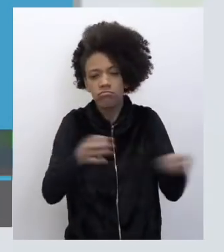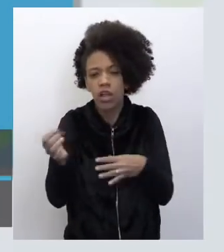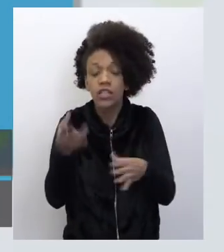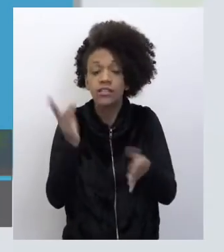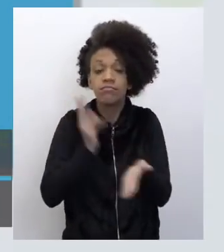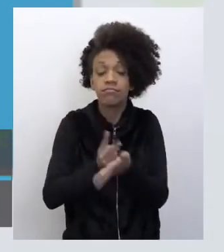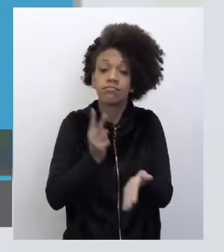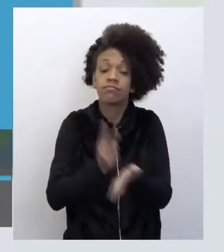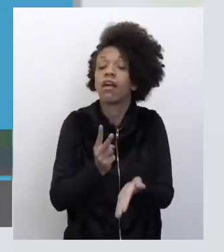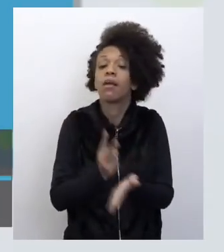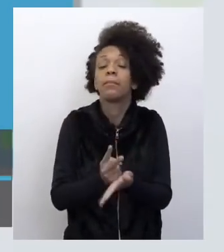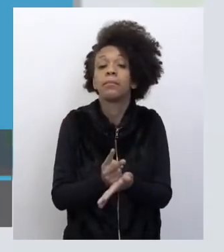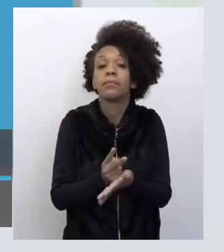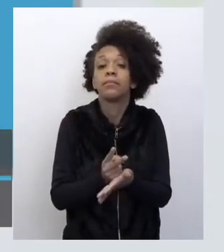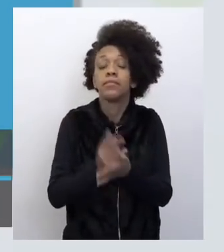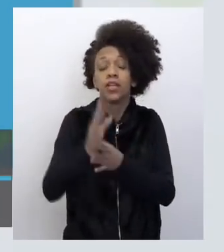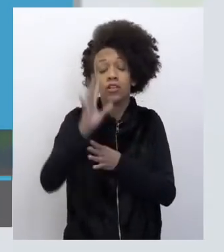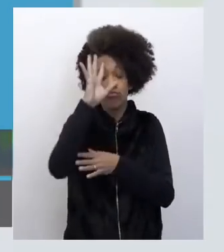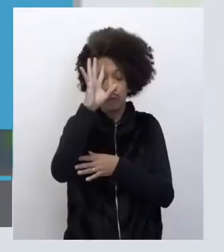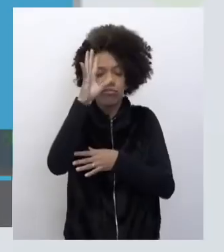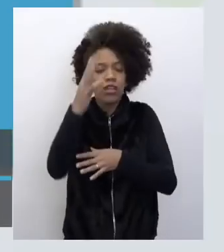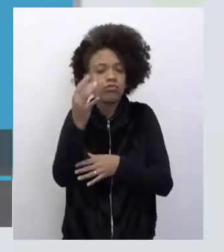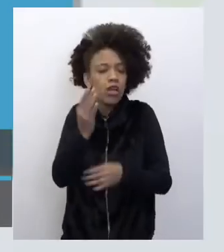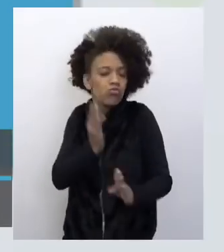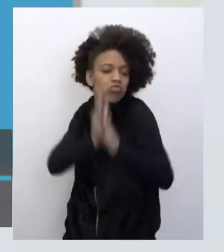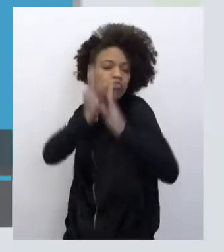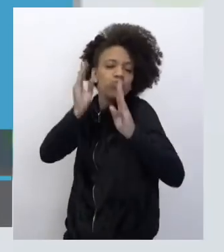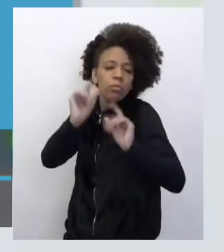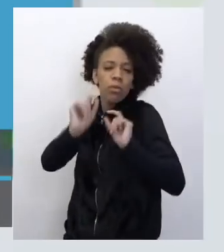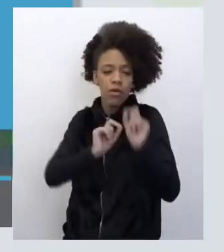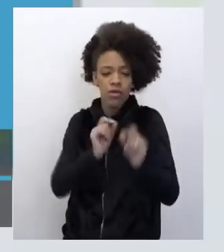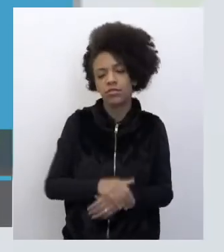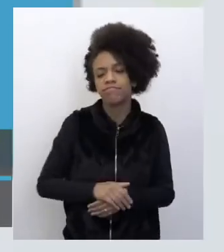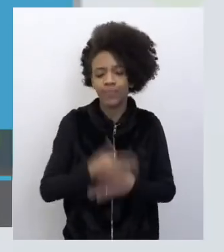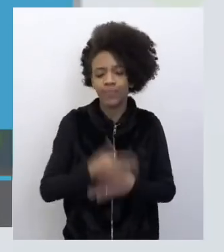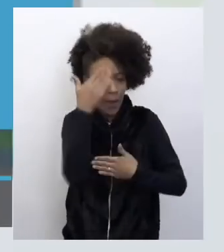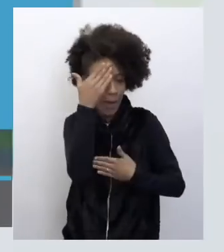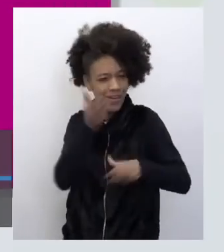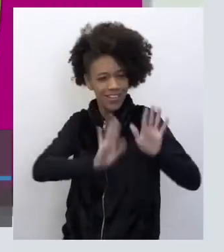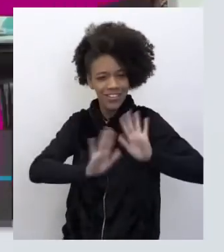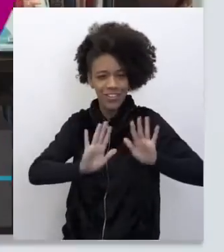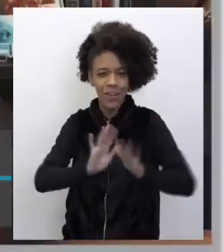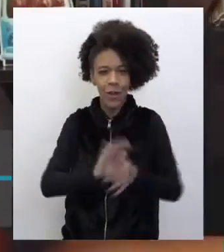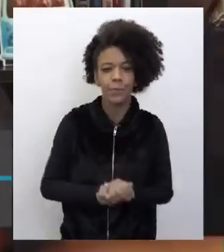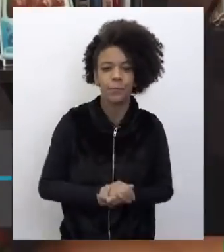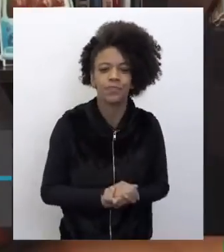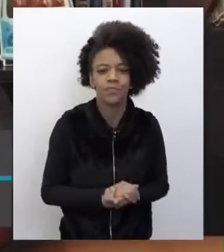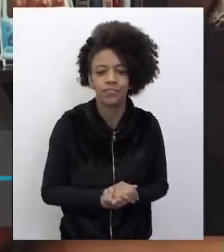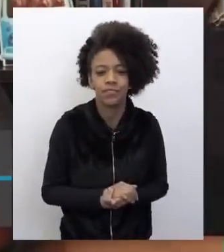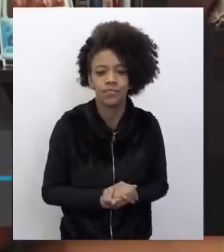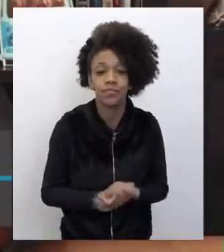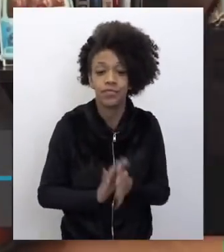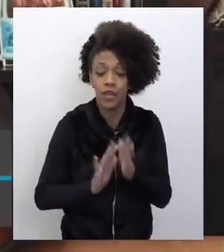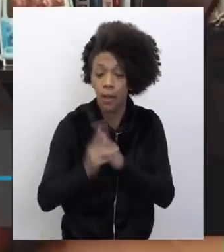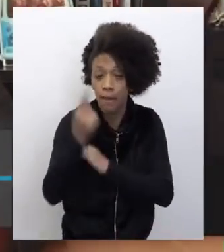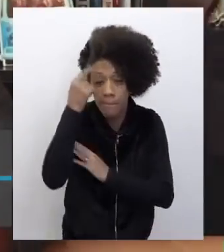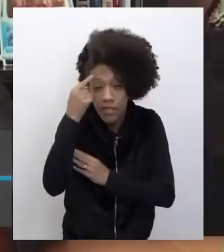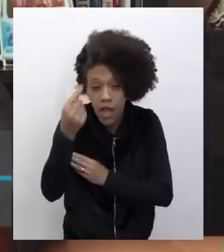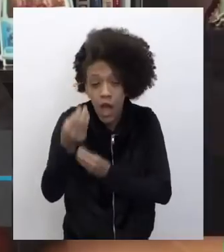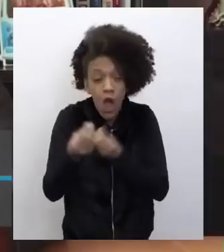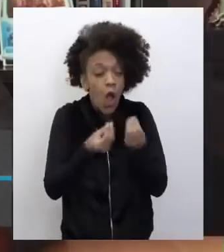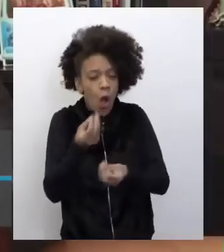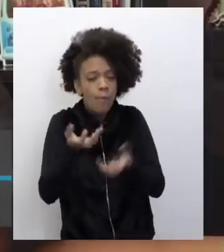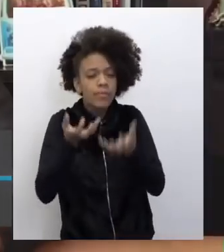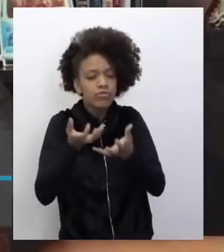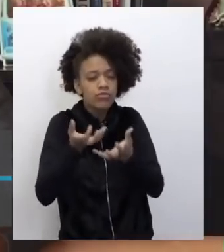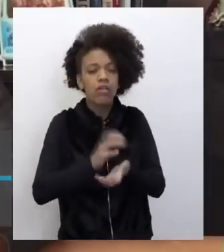sempre descobrir coisas novas, entendeu? Obrigado e tchau, tchau. Pensar em como gostaríamos que